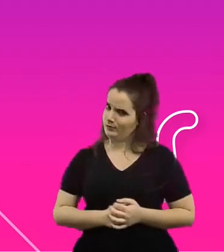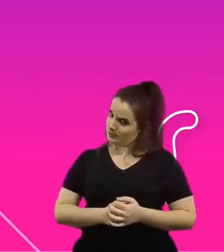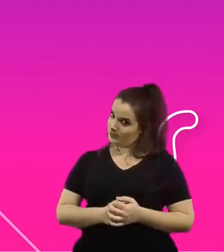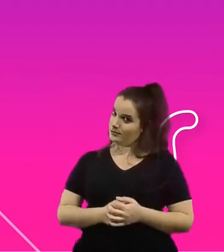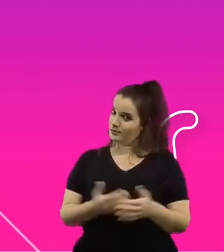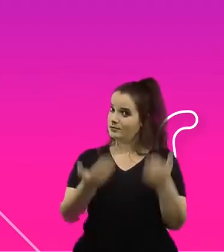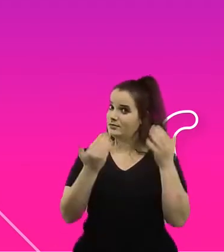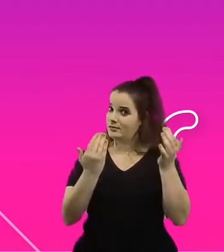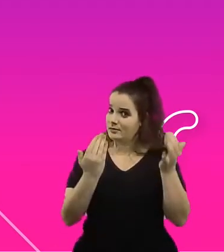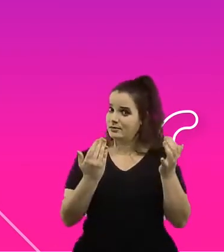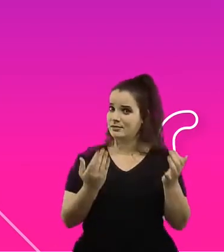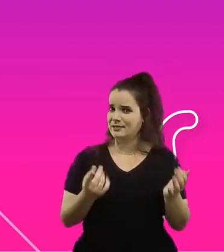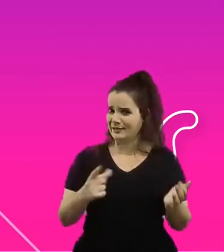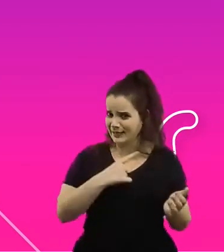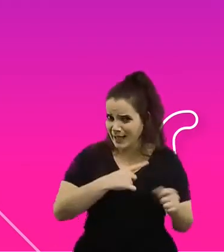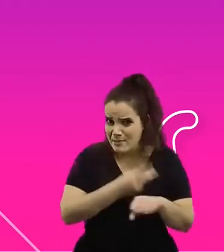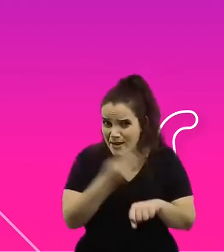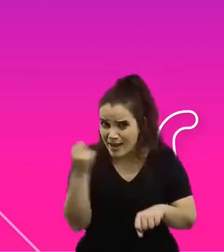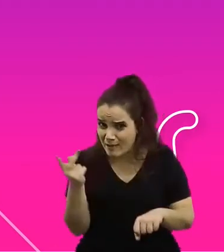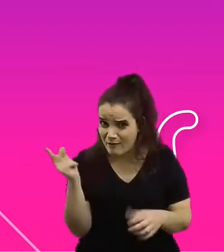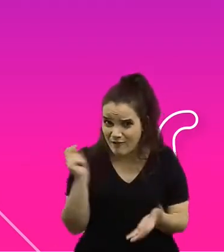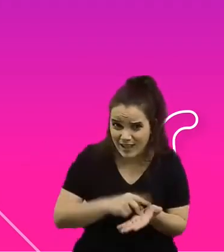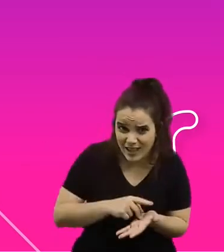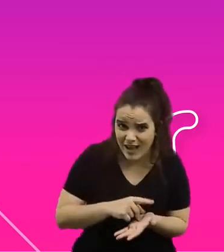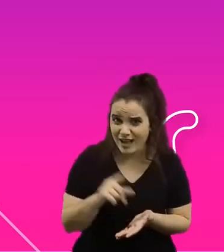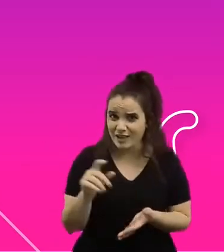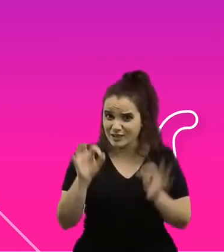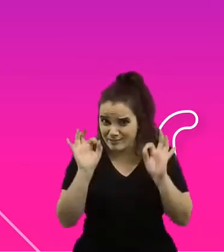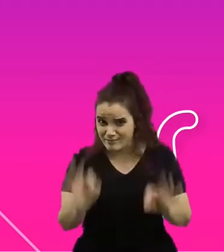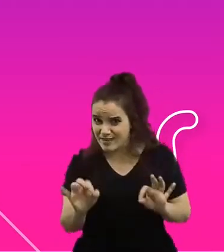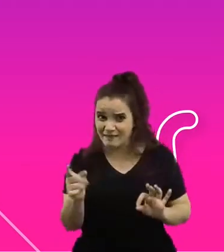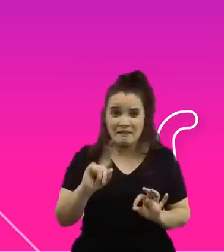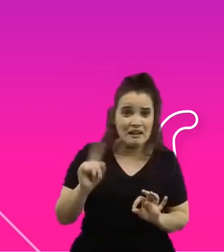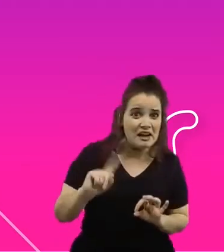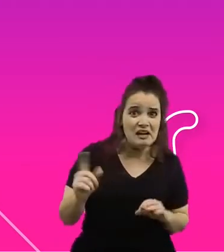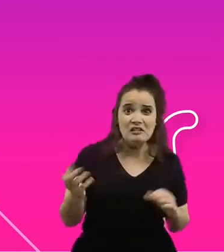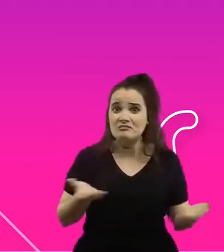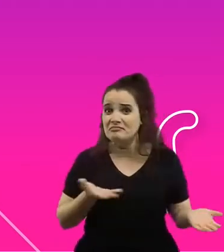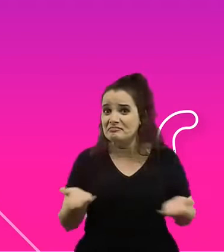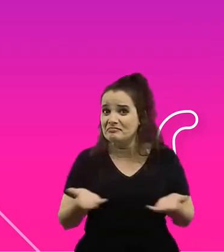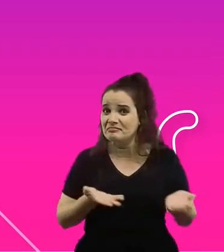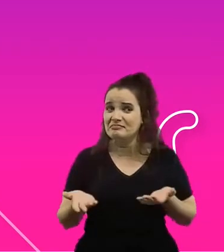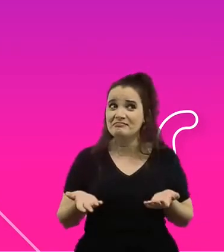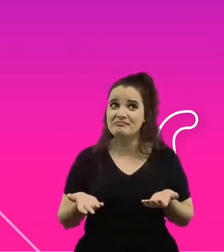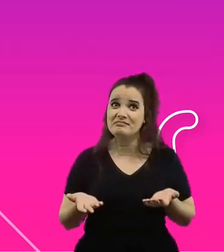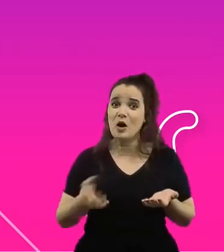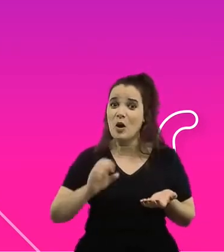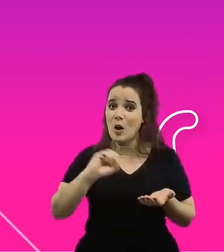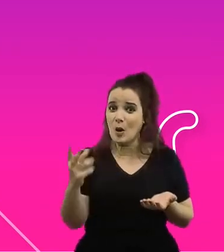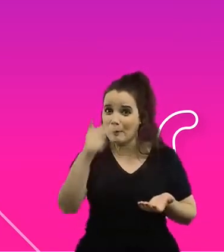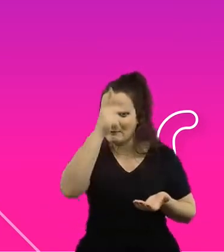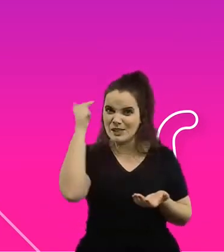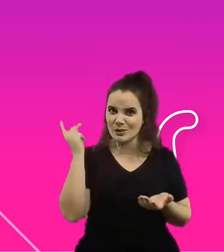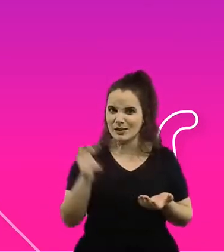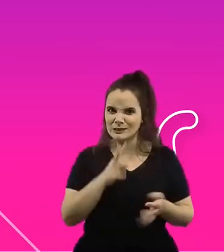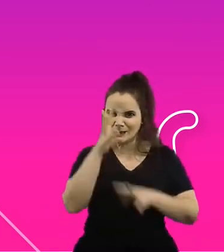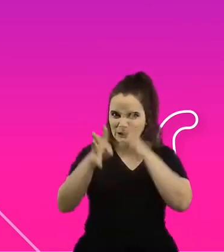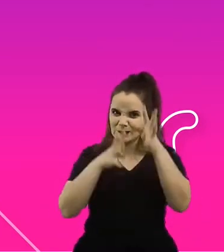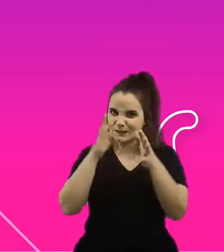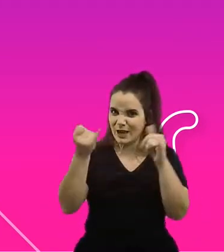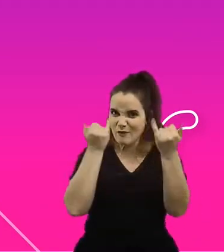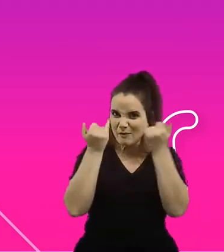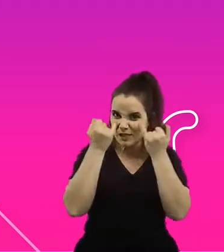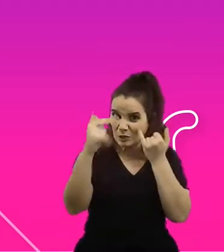essa premiação é verdadeira, ela é legítima? Será que não é alguém simplesmente tentando pegar a informação de você?